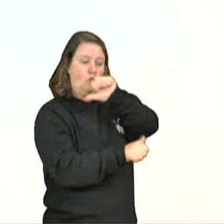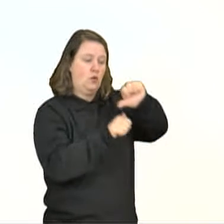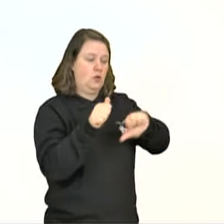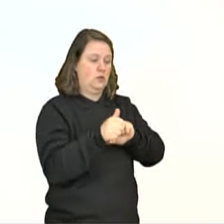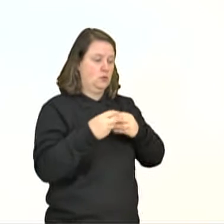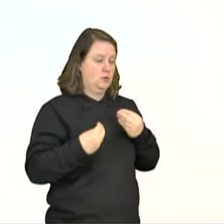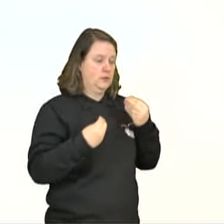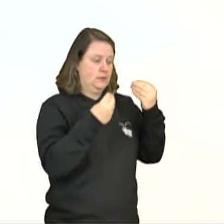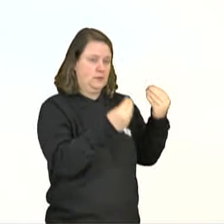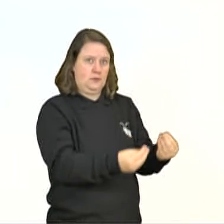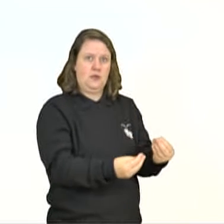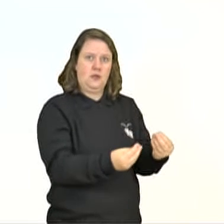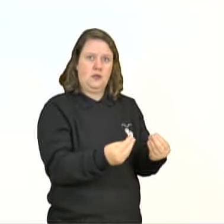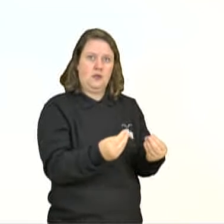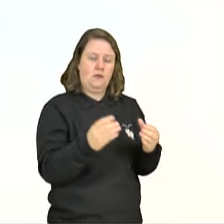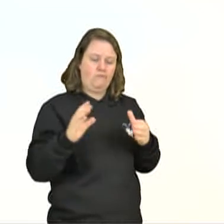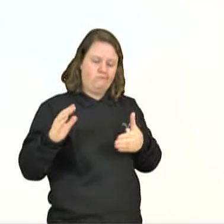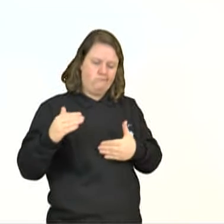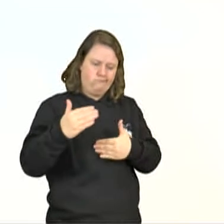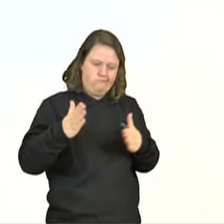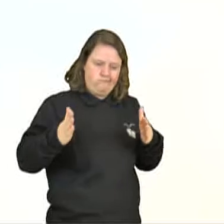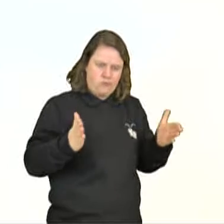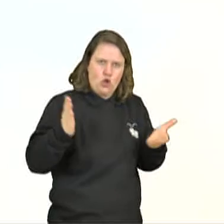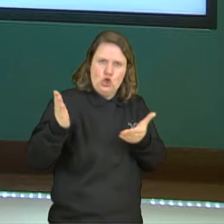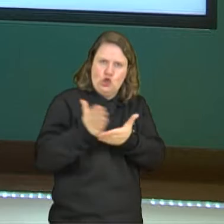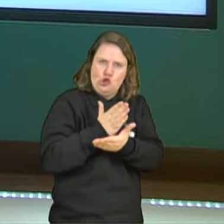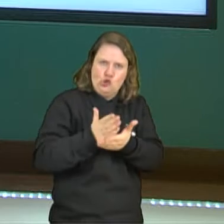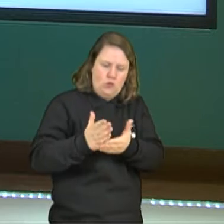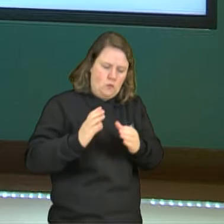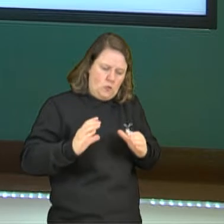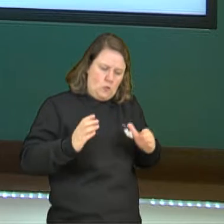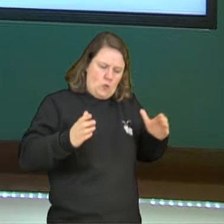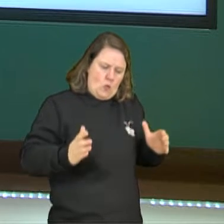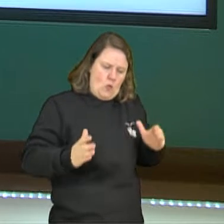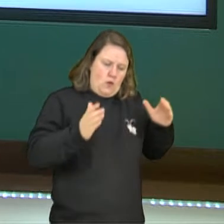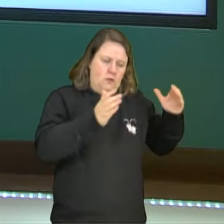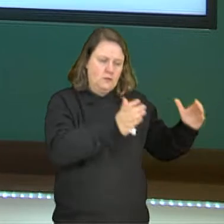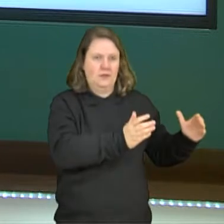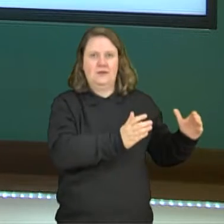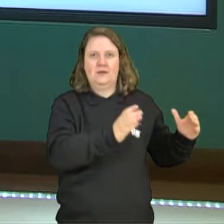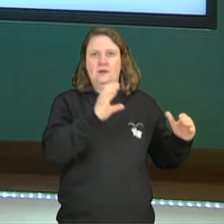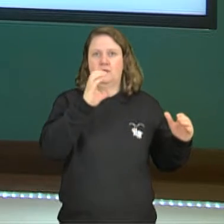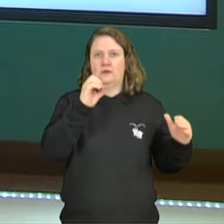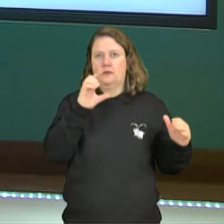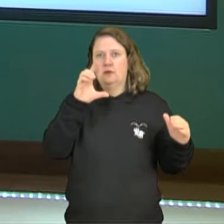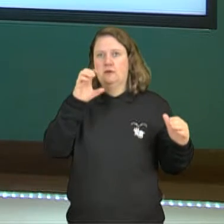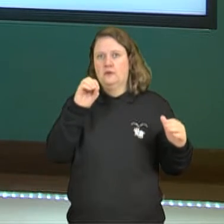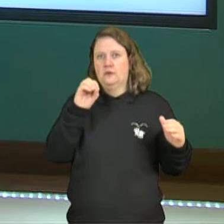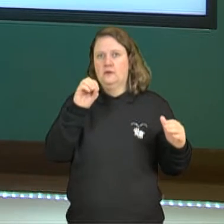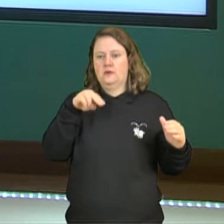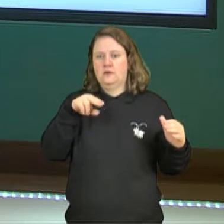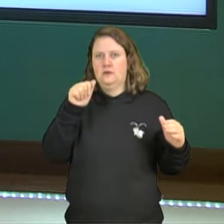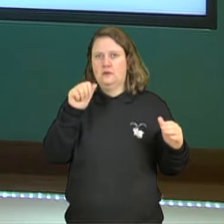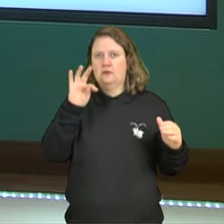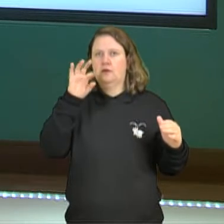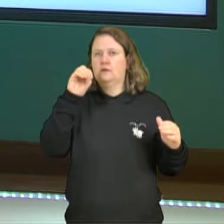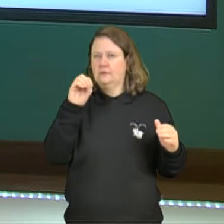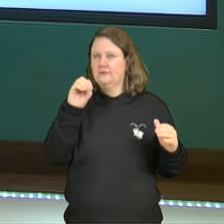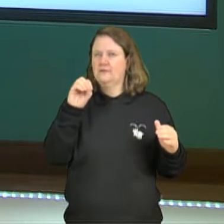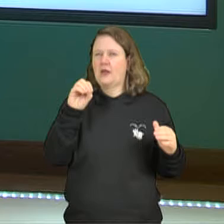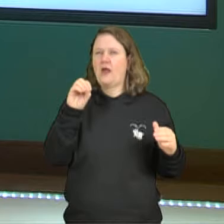proprietário parte da sua colheita. Então vejam aí o colonato, a figura do colono que você